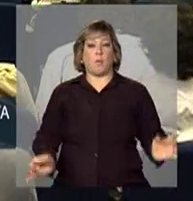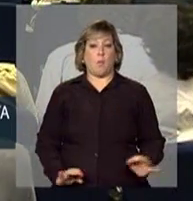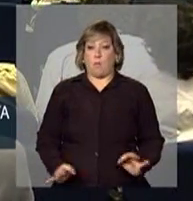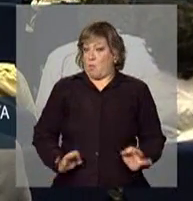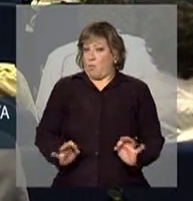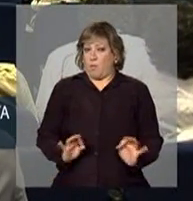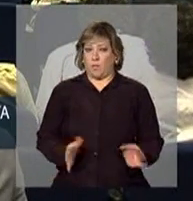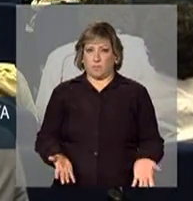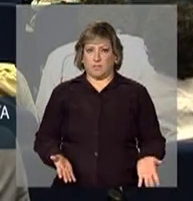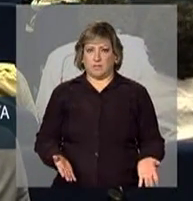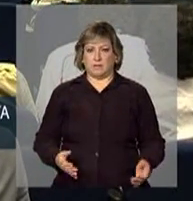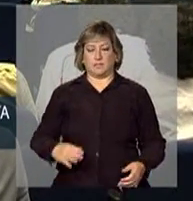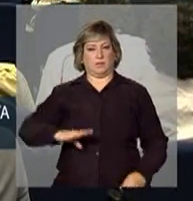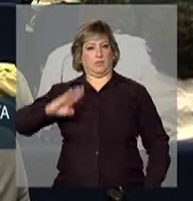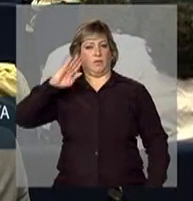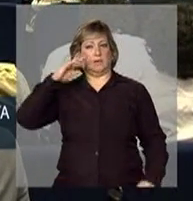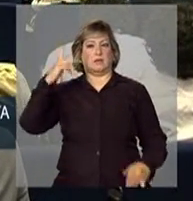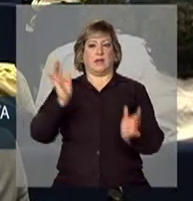Forças Armadas argentinas.